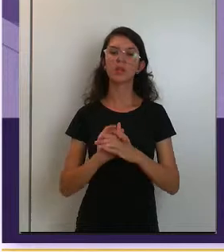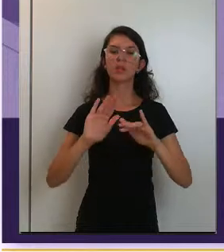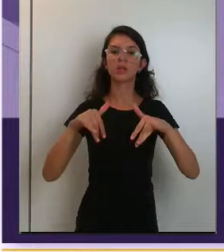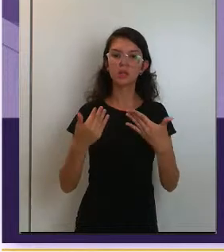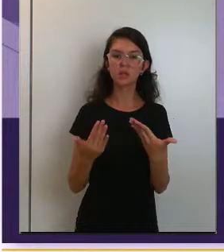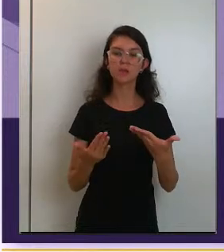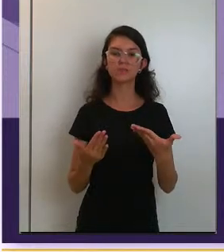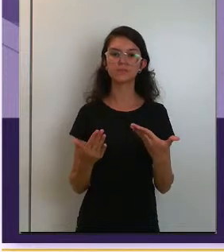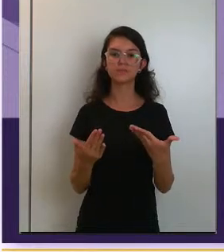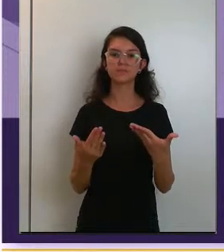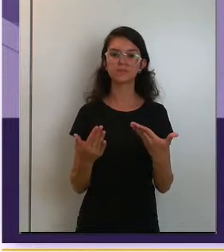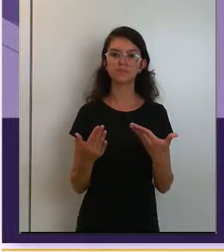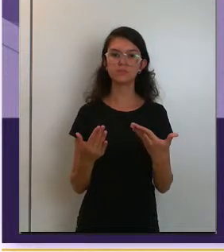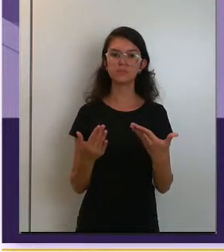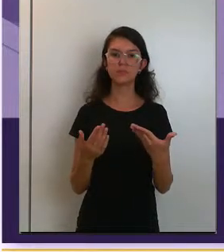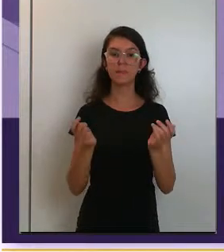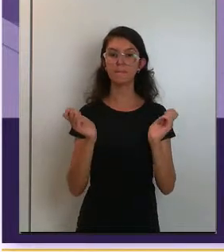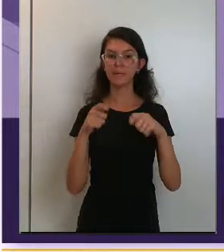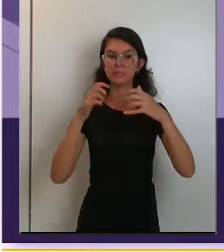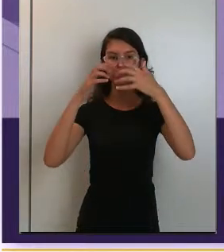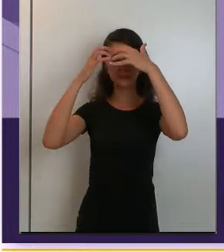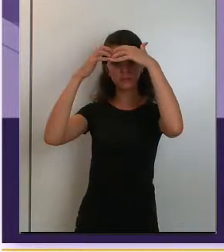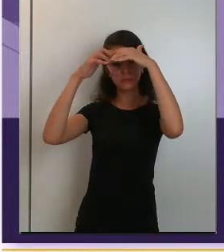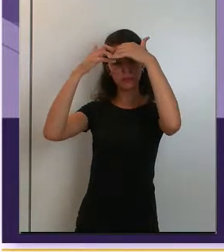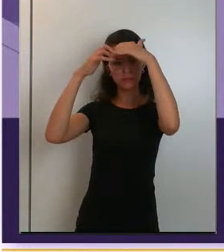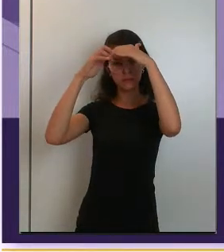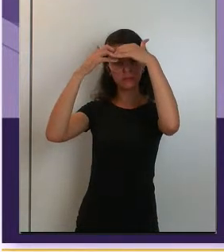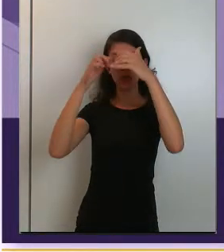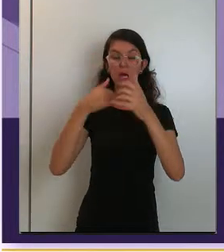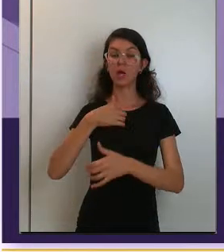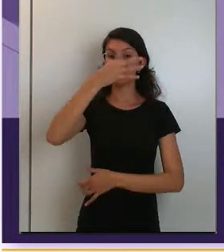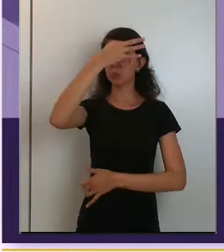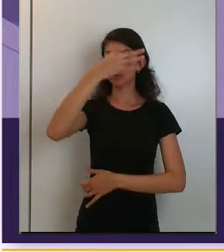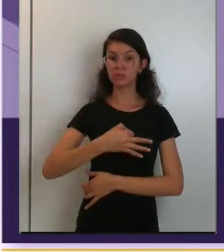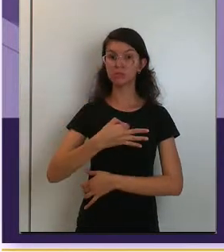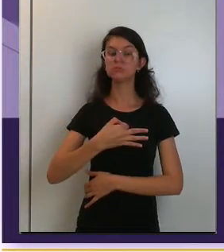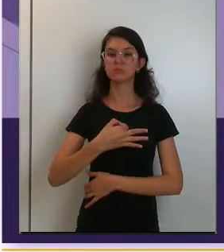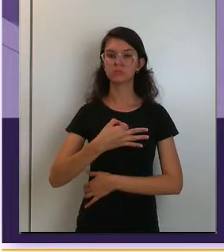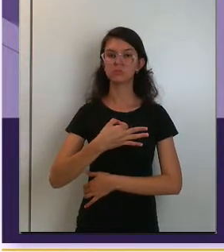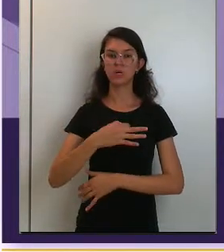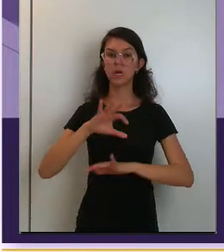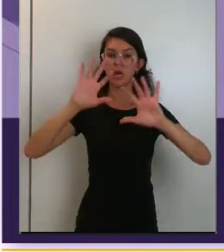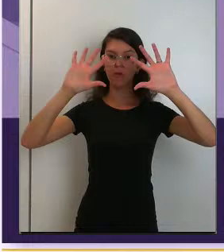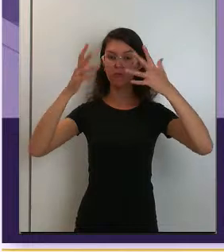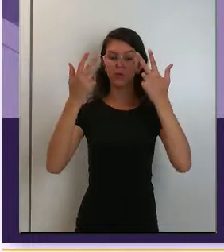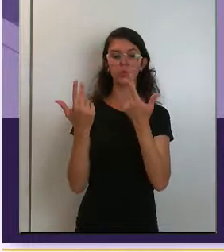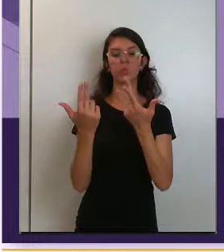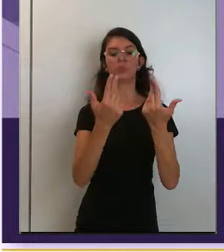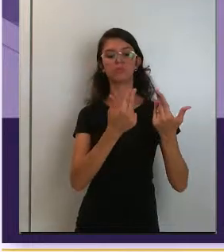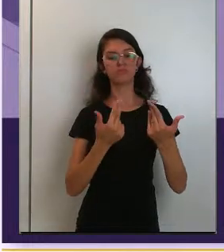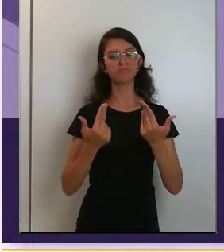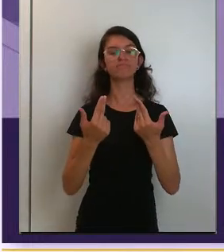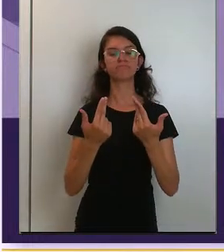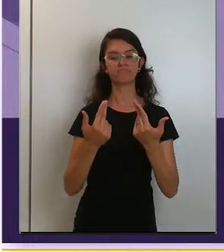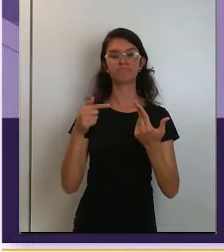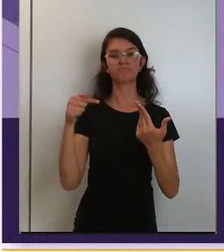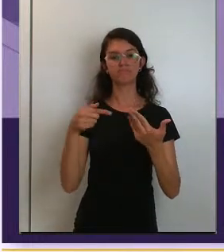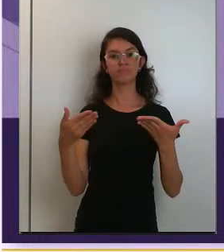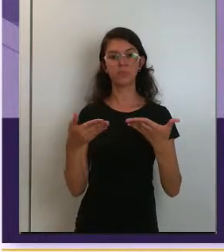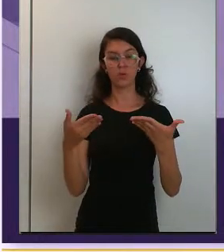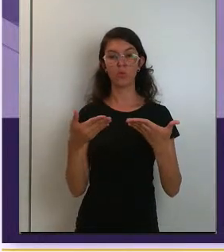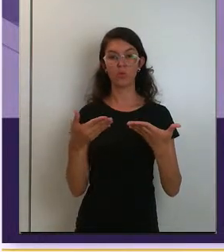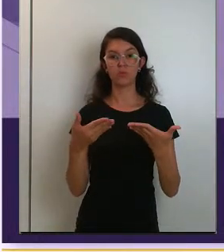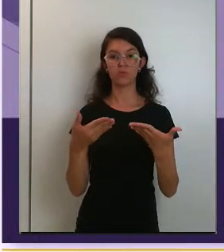que merece reflexão, e eu tenho certeza que eventos como esse, eles trazem,